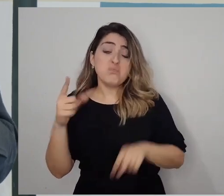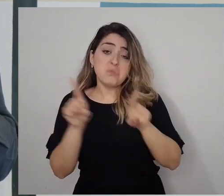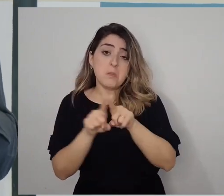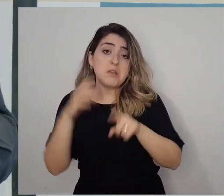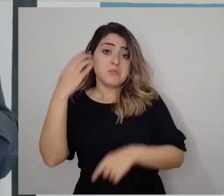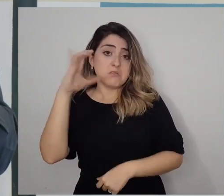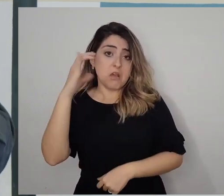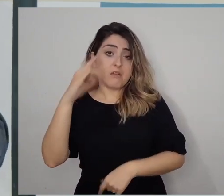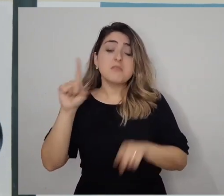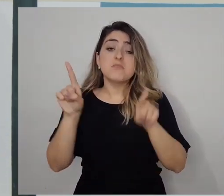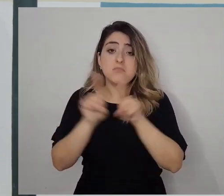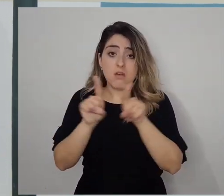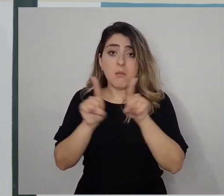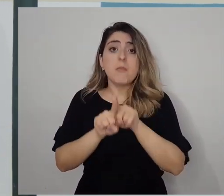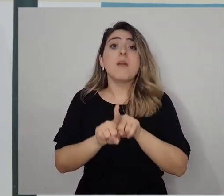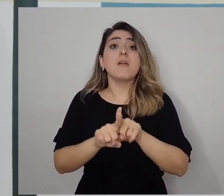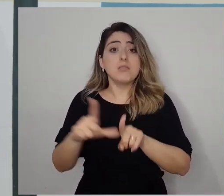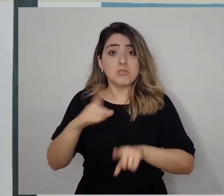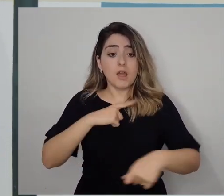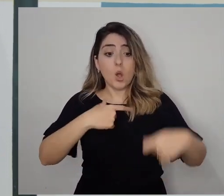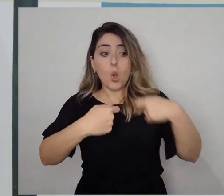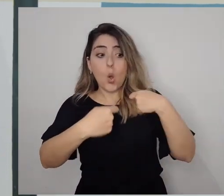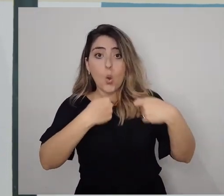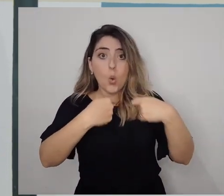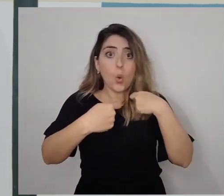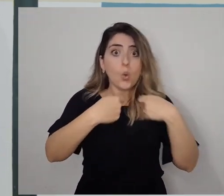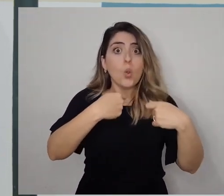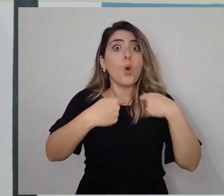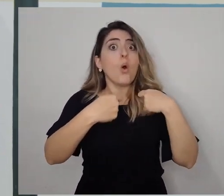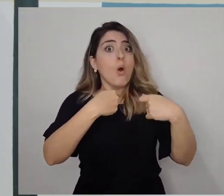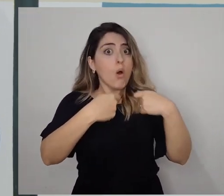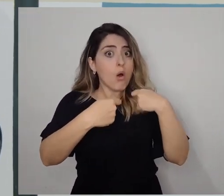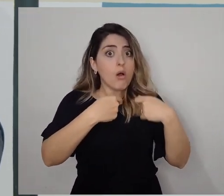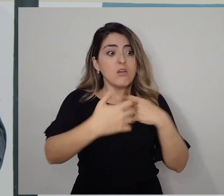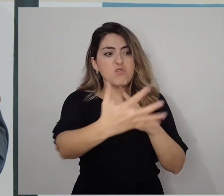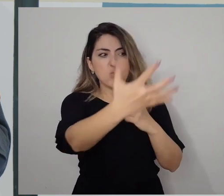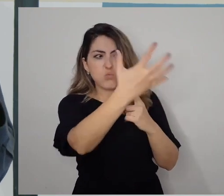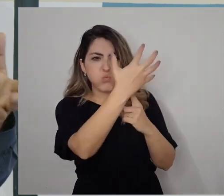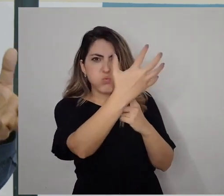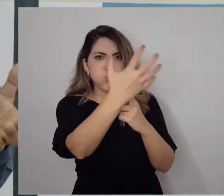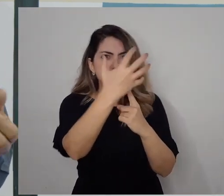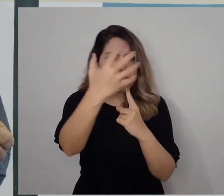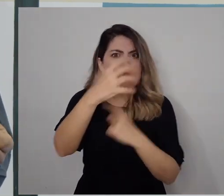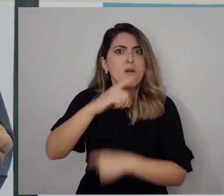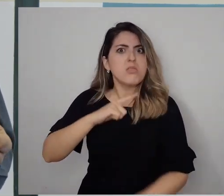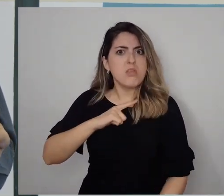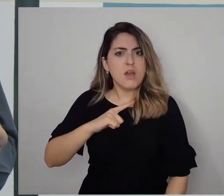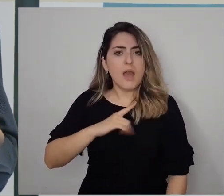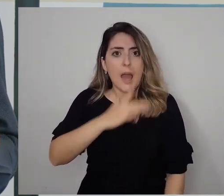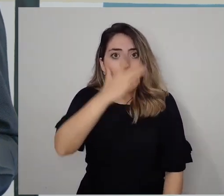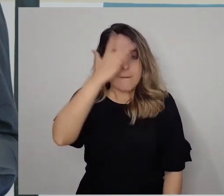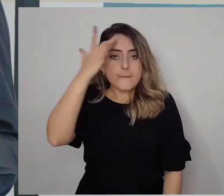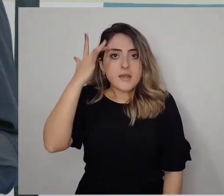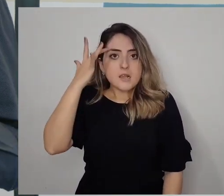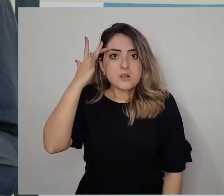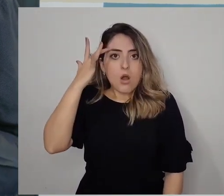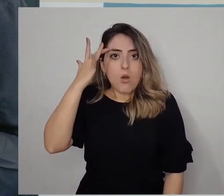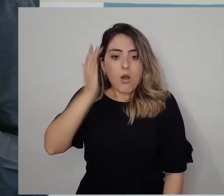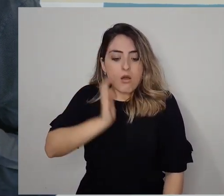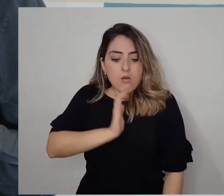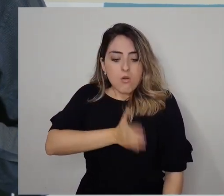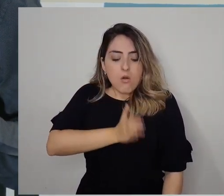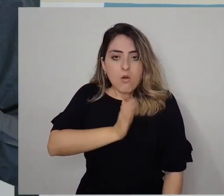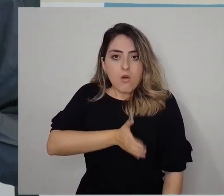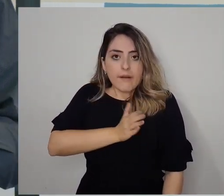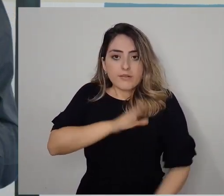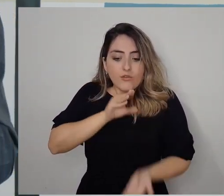o curso deste mundo. O homem ímpio, o homem sem Cristo, ele age segundo o curso deste mundo, mas